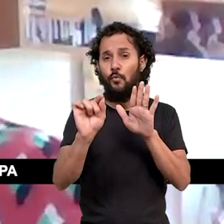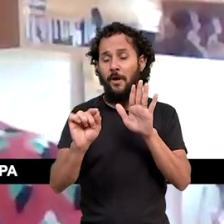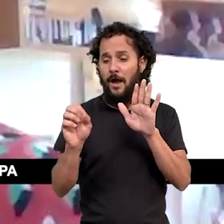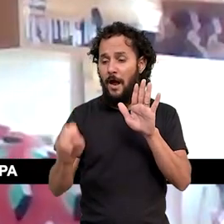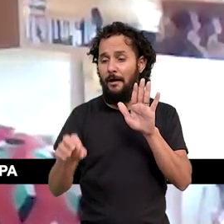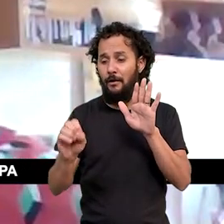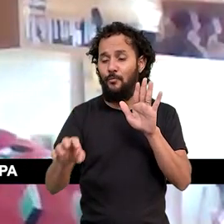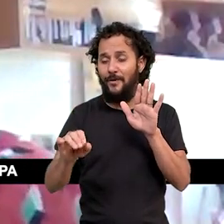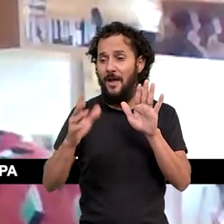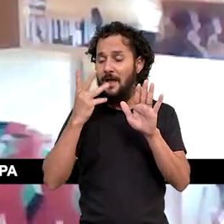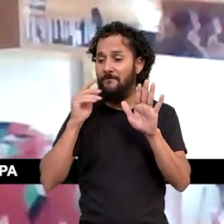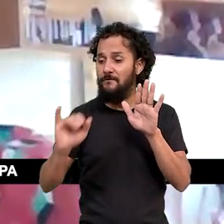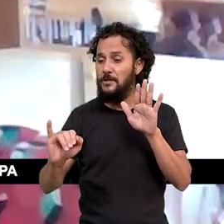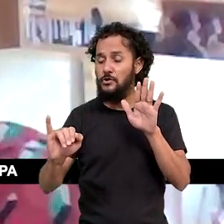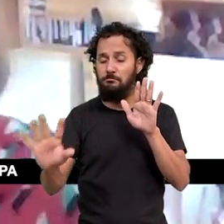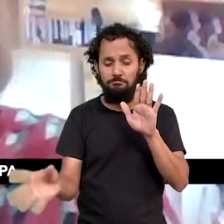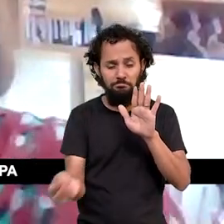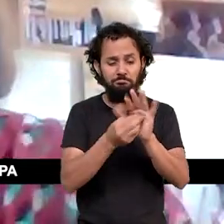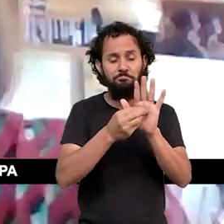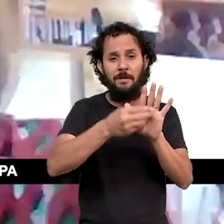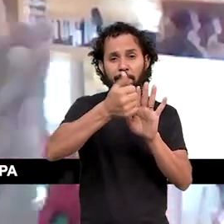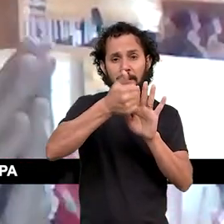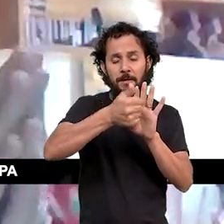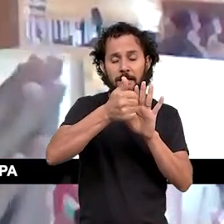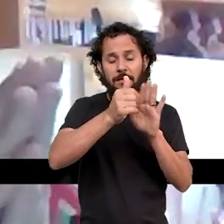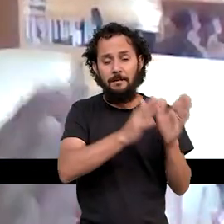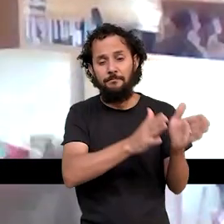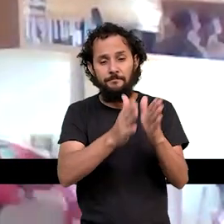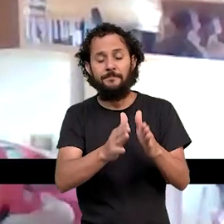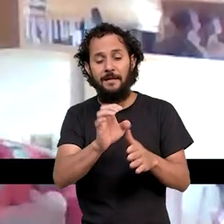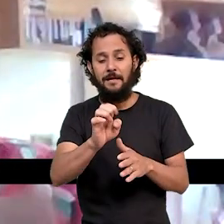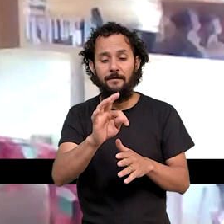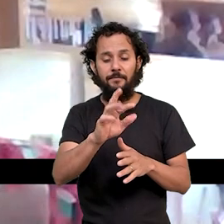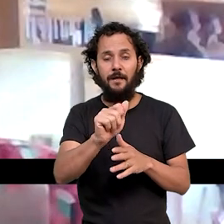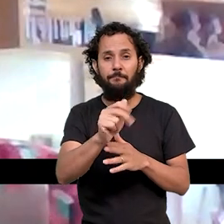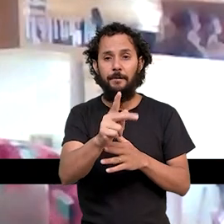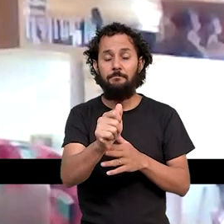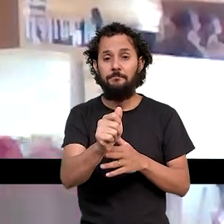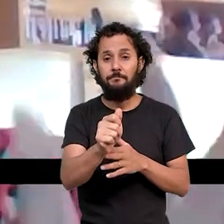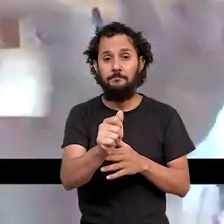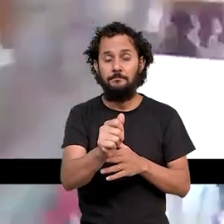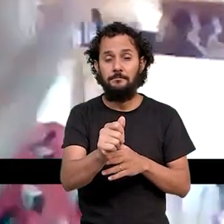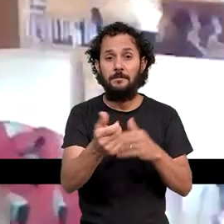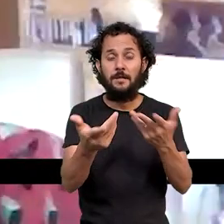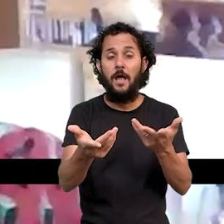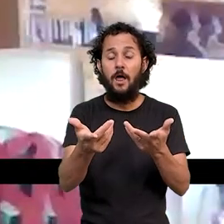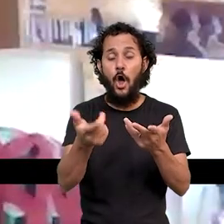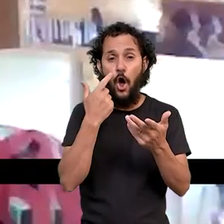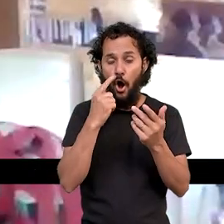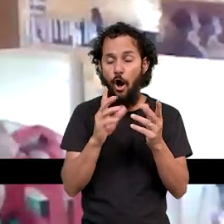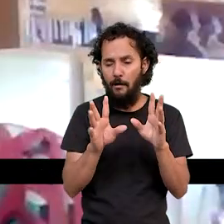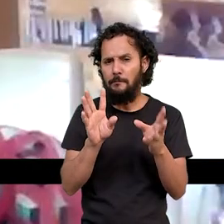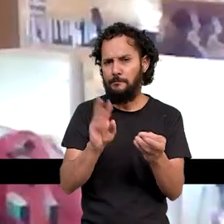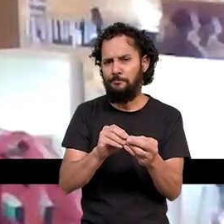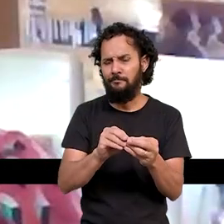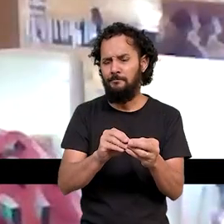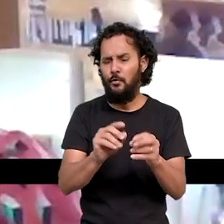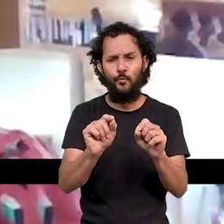da educação infantil como primeira etapa da educação básica. E aí, só para fechar,